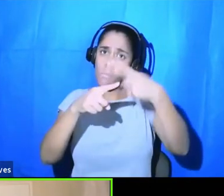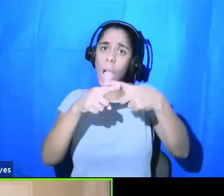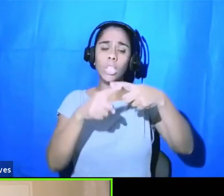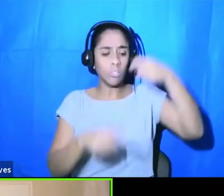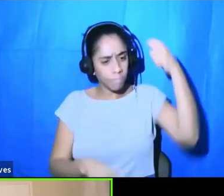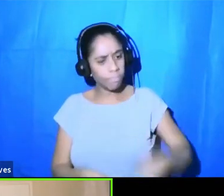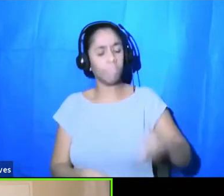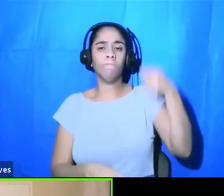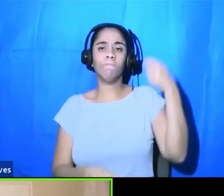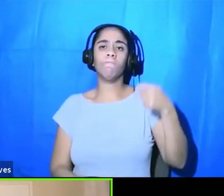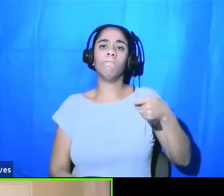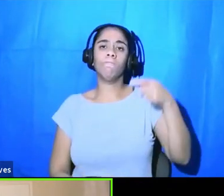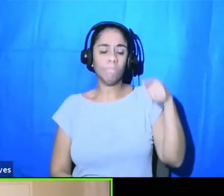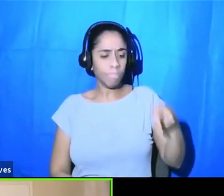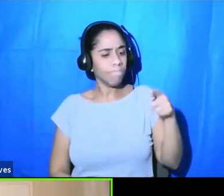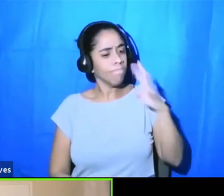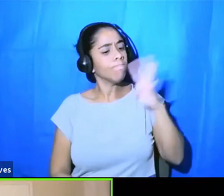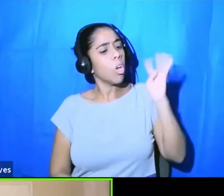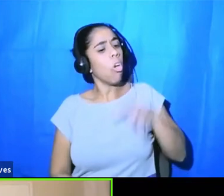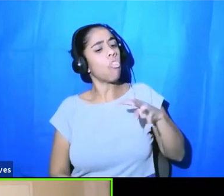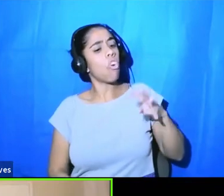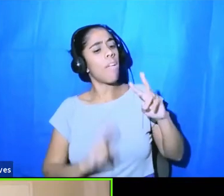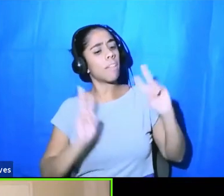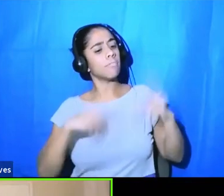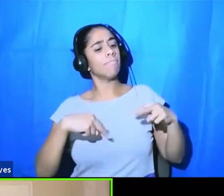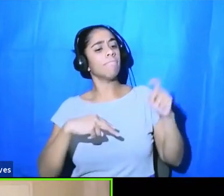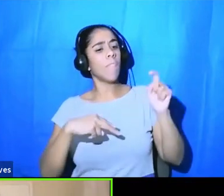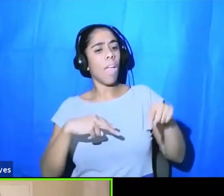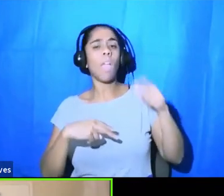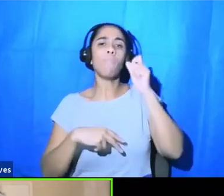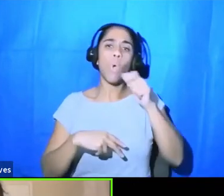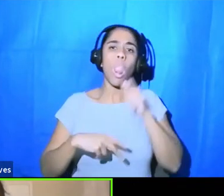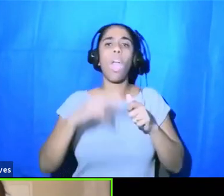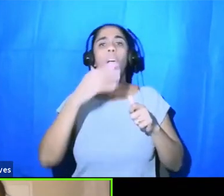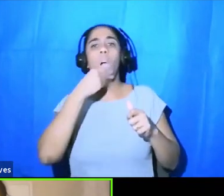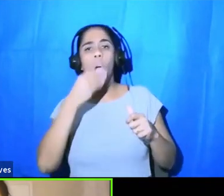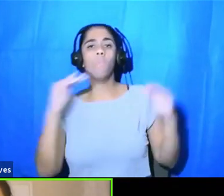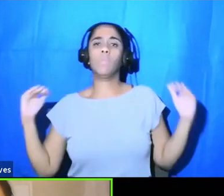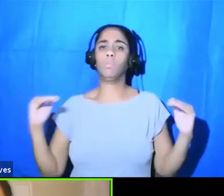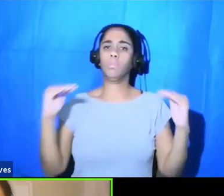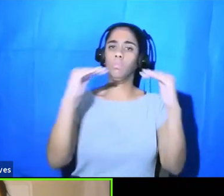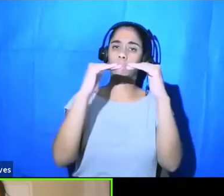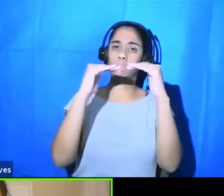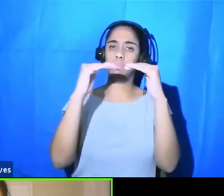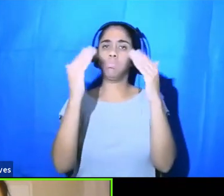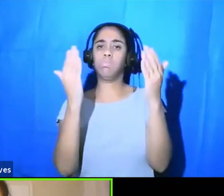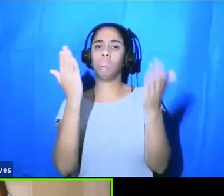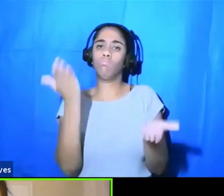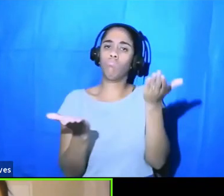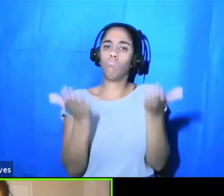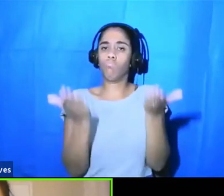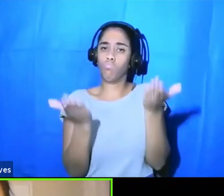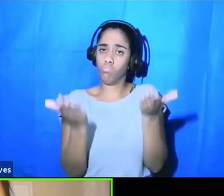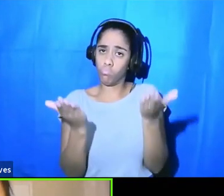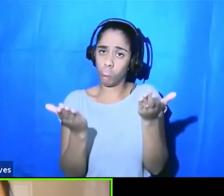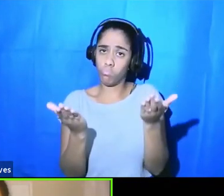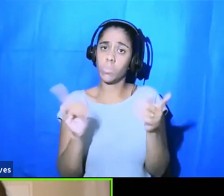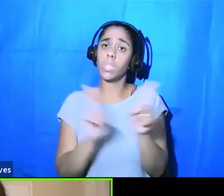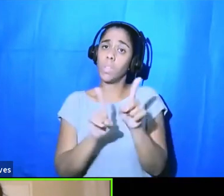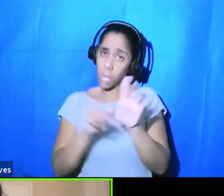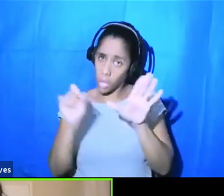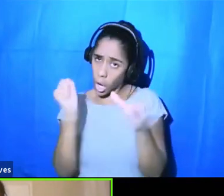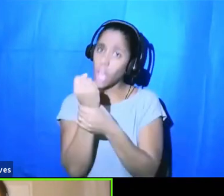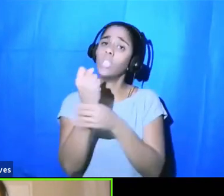relaciones de poder sino que também proponendo-se activamente na garantia dos direitos sociais a transformação da